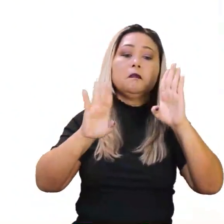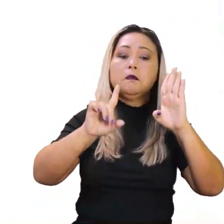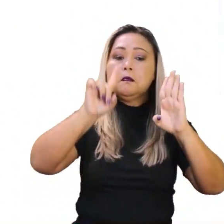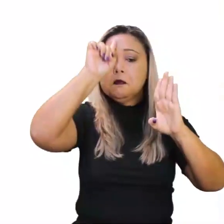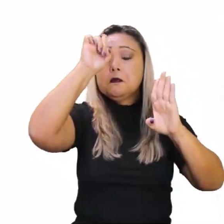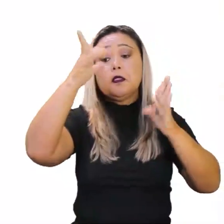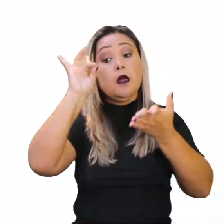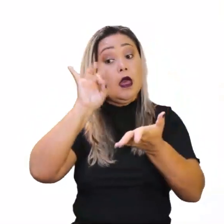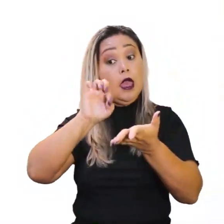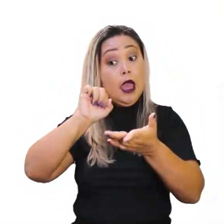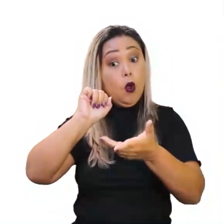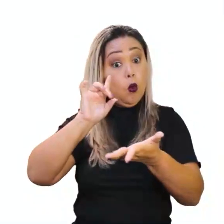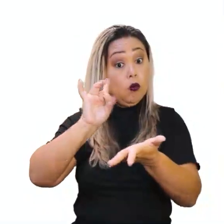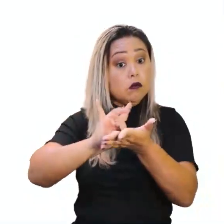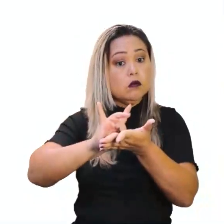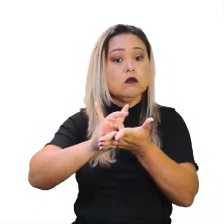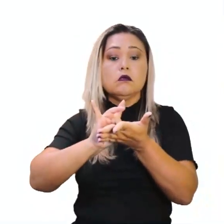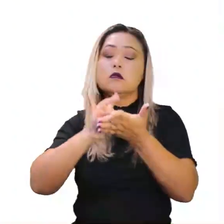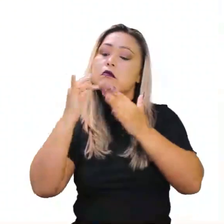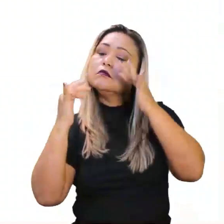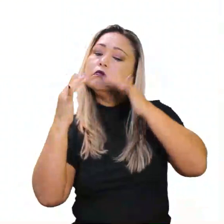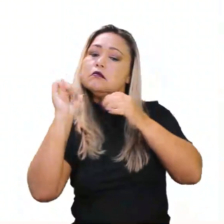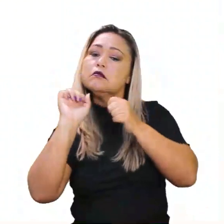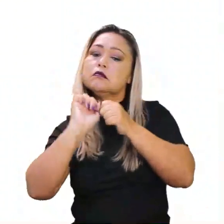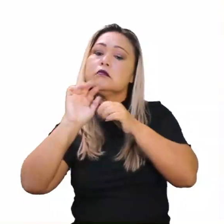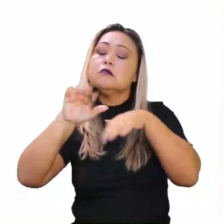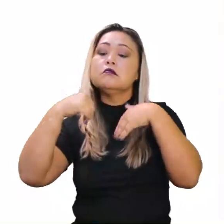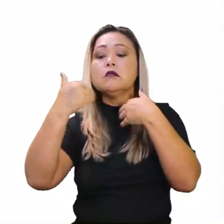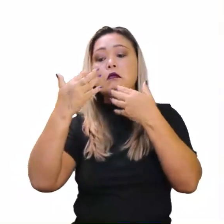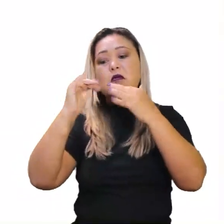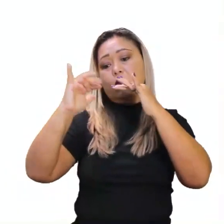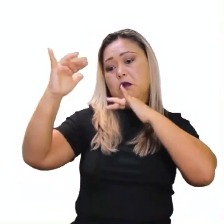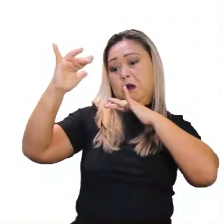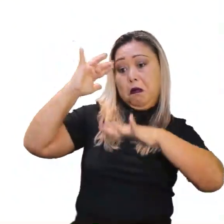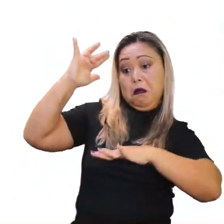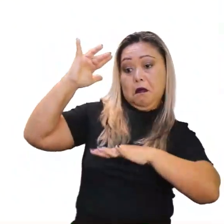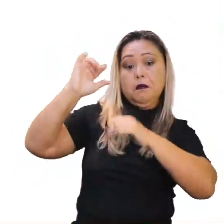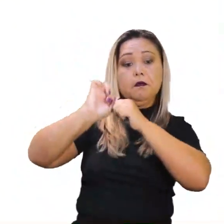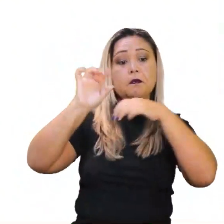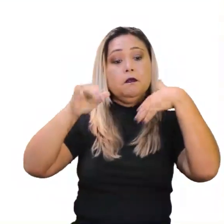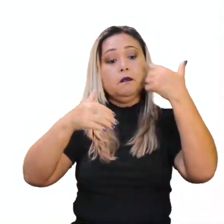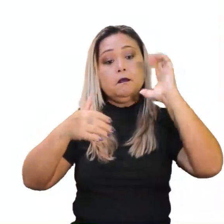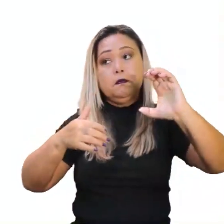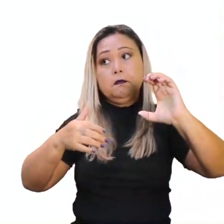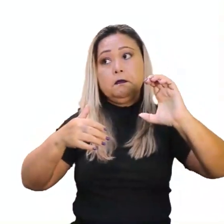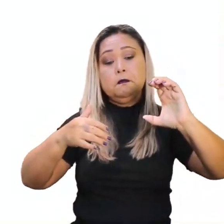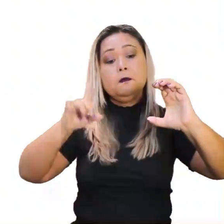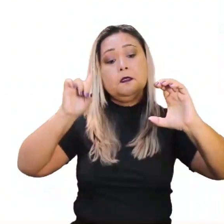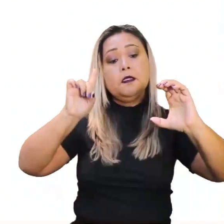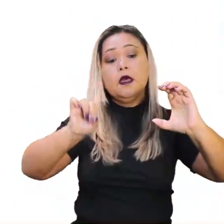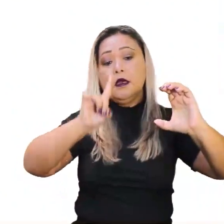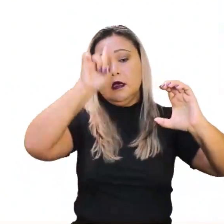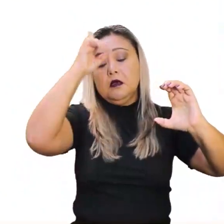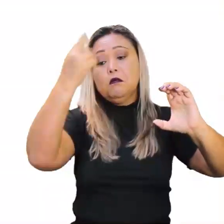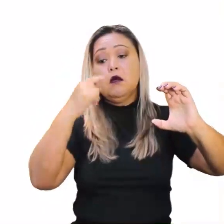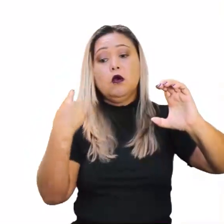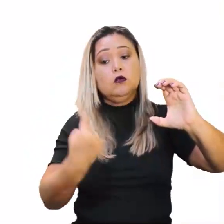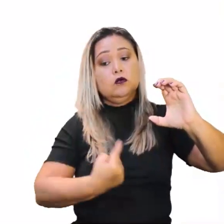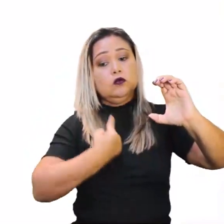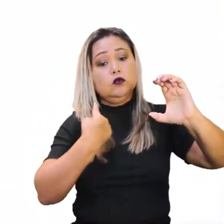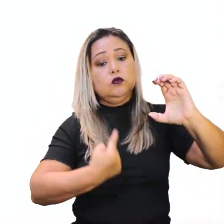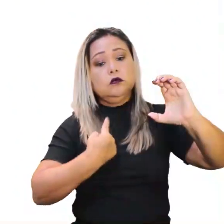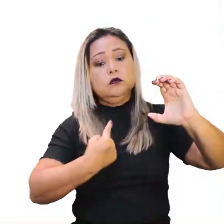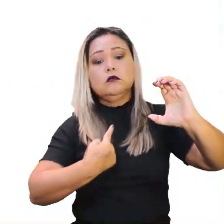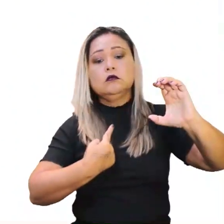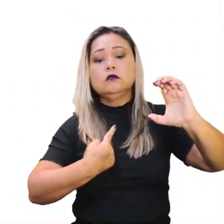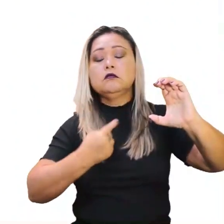B, criar de modo real tanto harmonias quanto desarmonias. Letra C, criar de